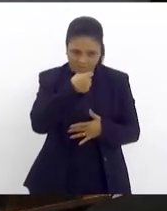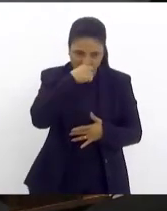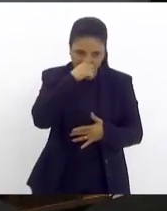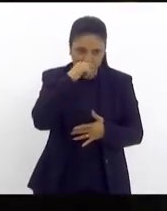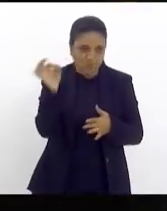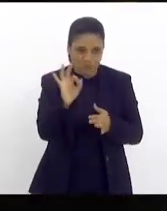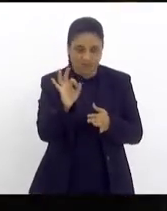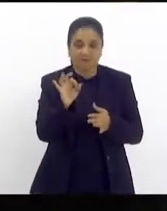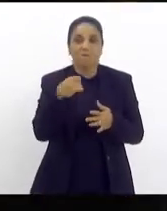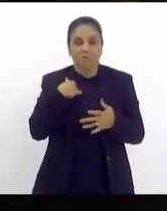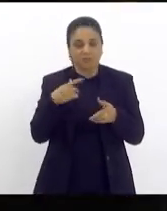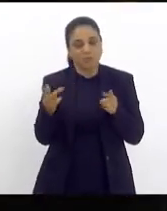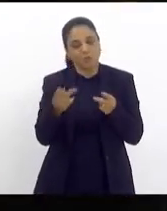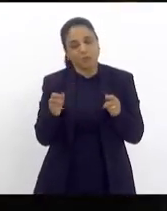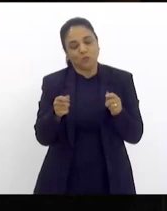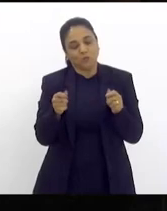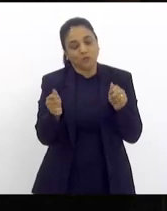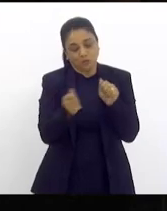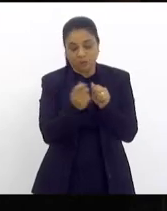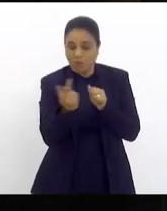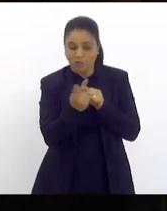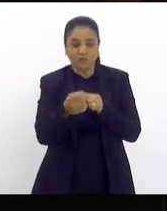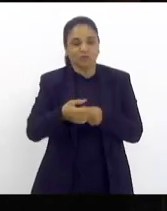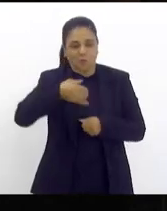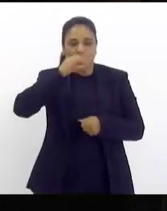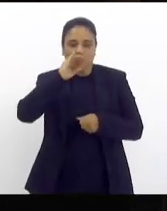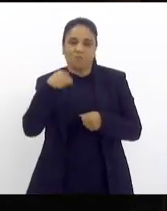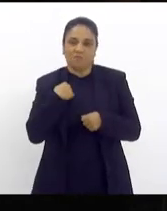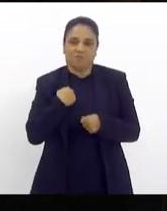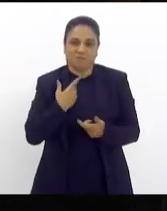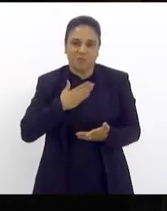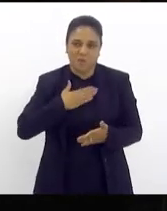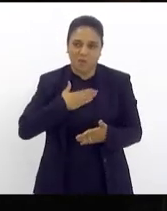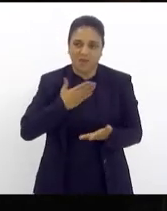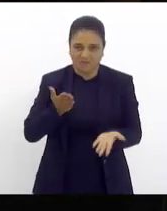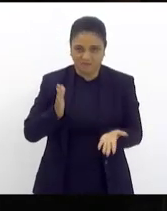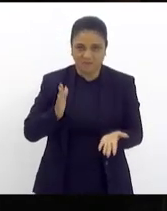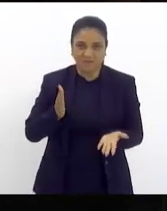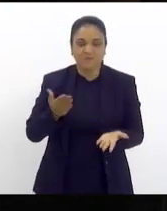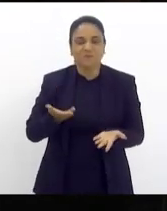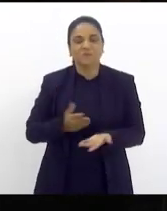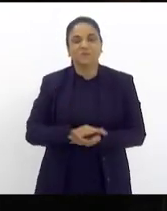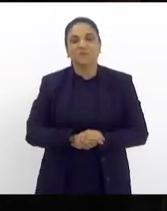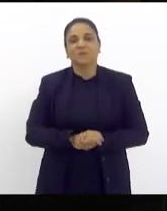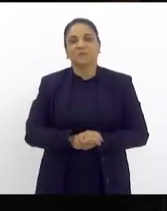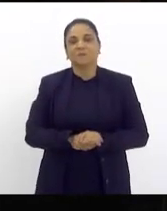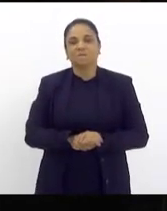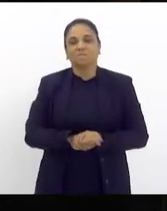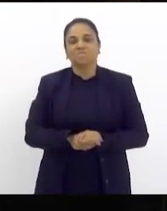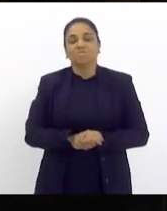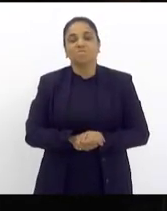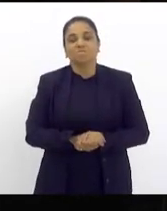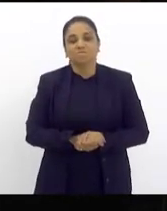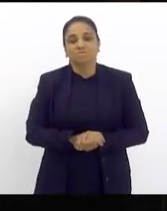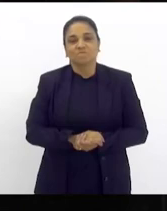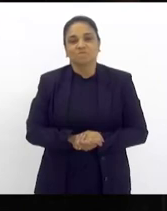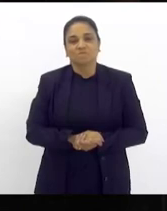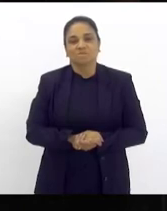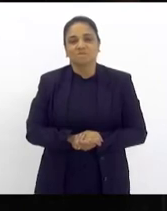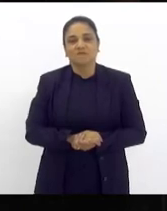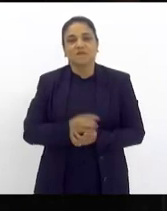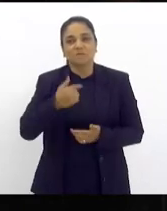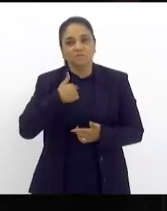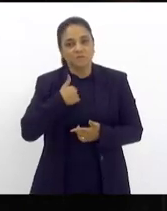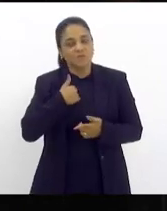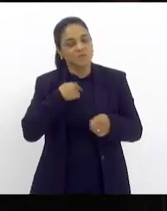Rubão come, eu tomo a cerveja. Que agora é Rubina, mas Rubão, metade só, que está aqui hoje. Mas, Rubão, de